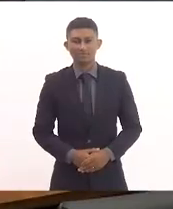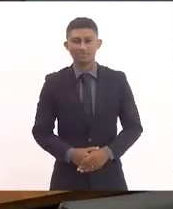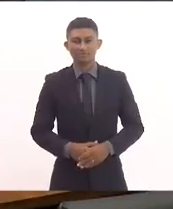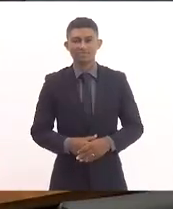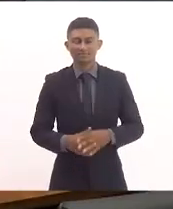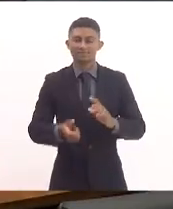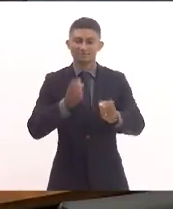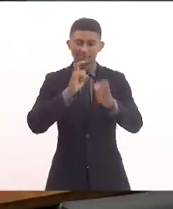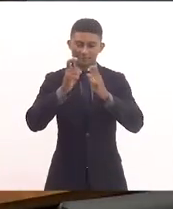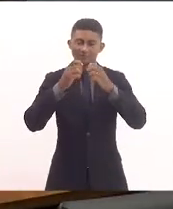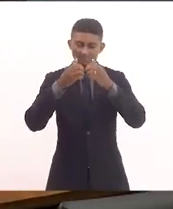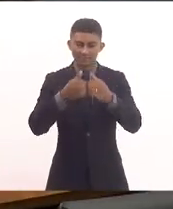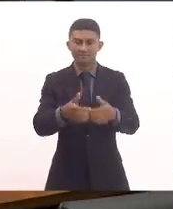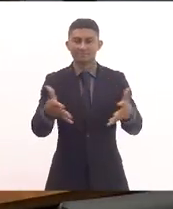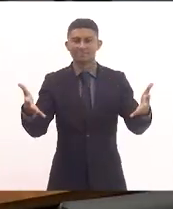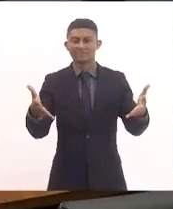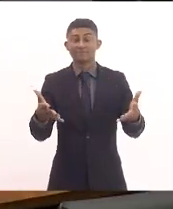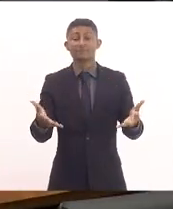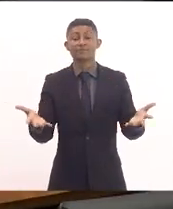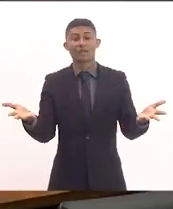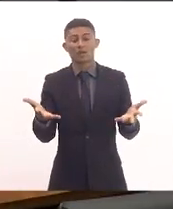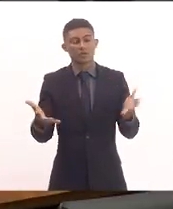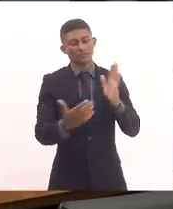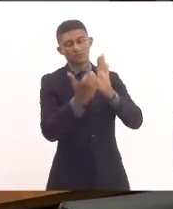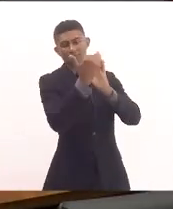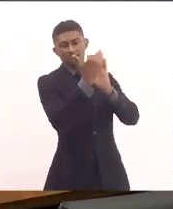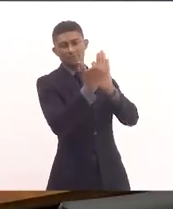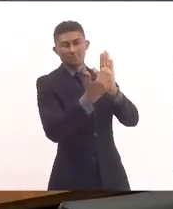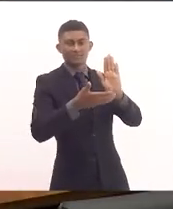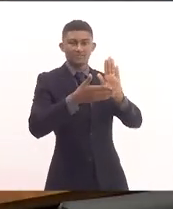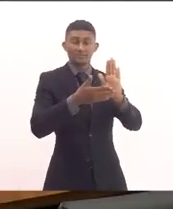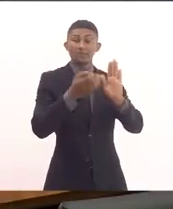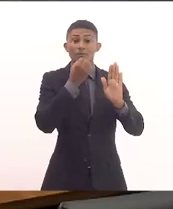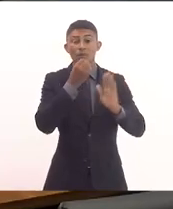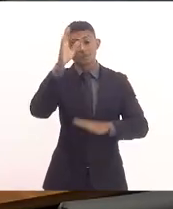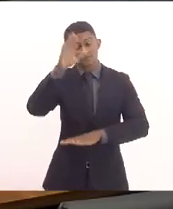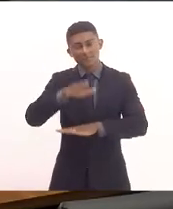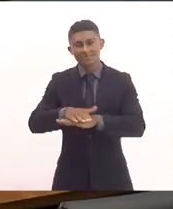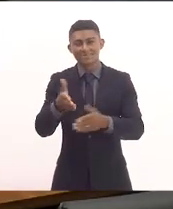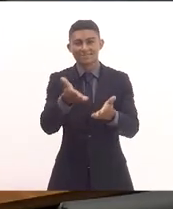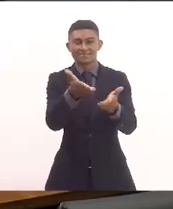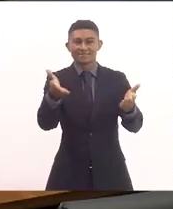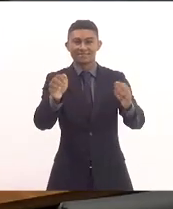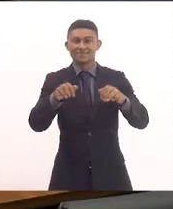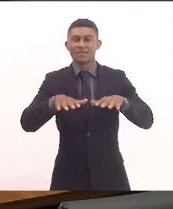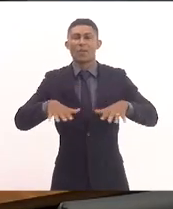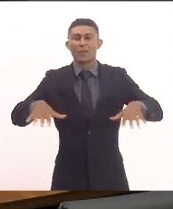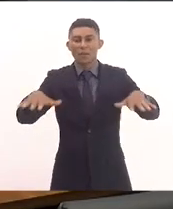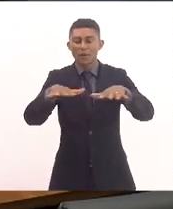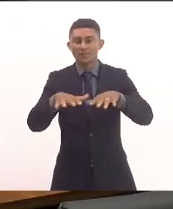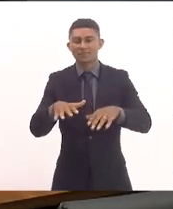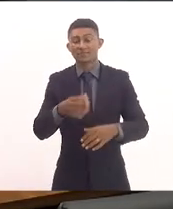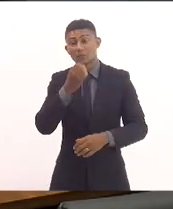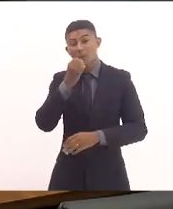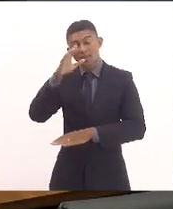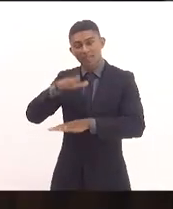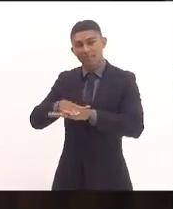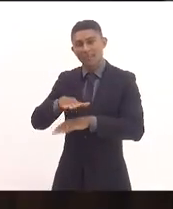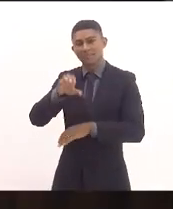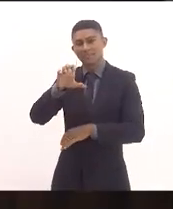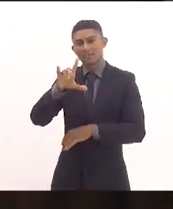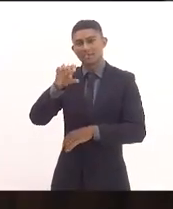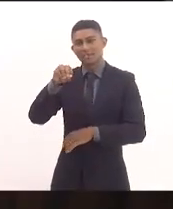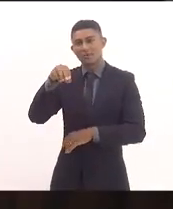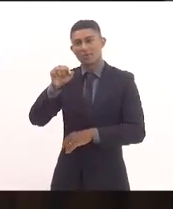Está reaberta a sessão. Passa-se a ordem do dia. Boa tarde a todas e todos. Boa tarde, deputada Eliomar,